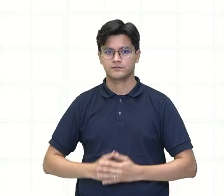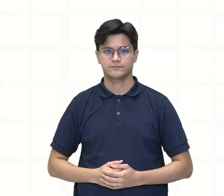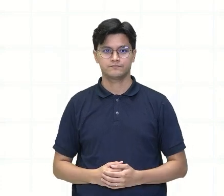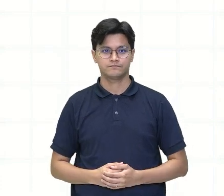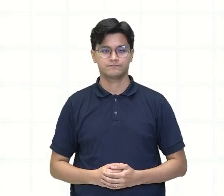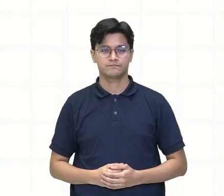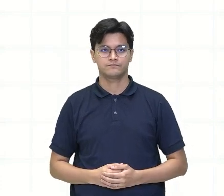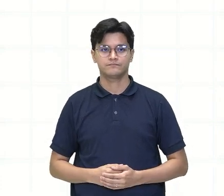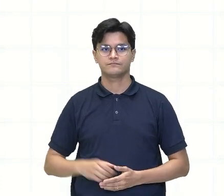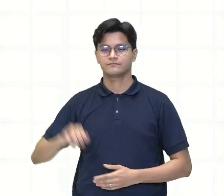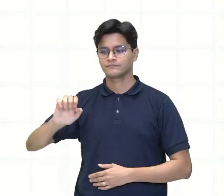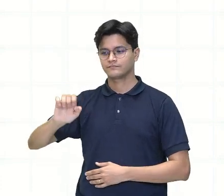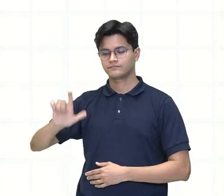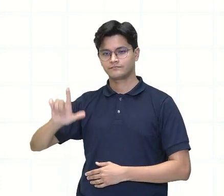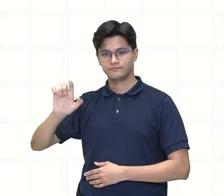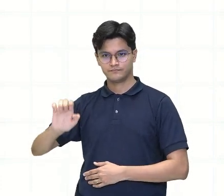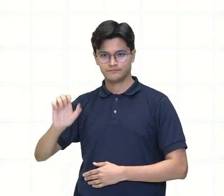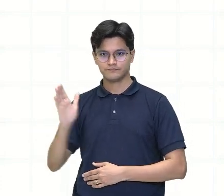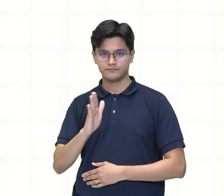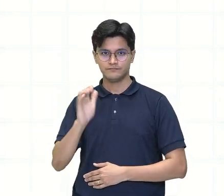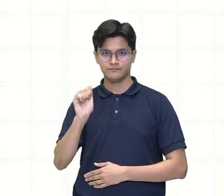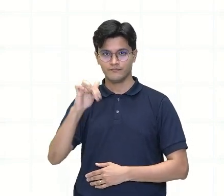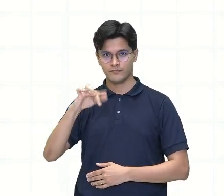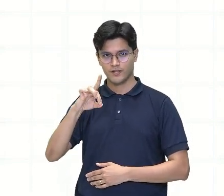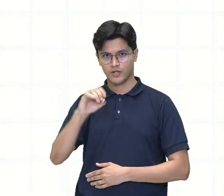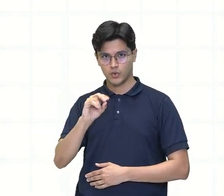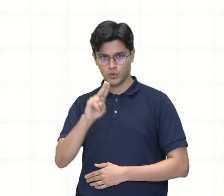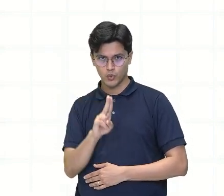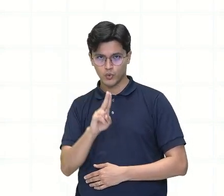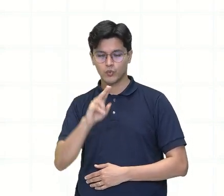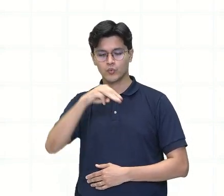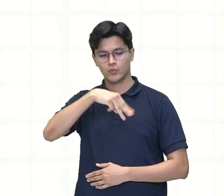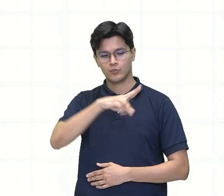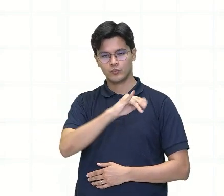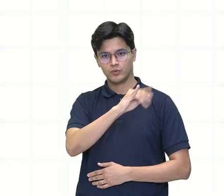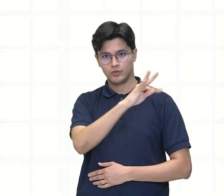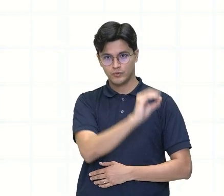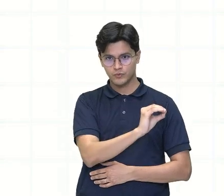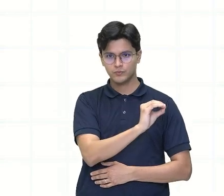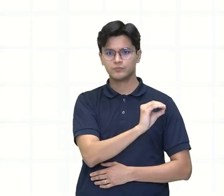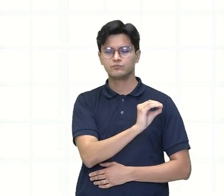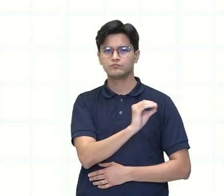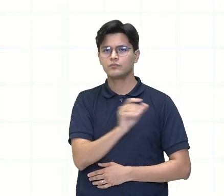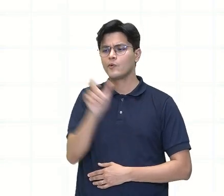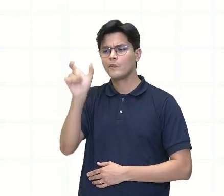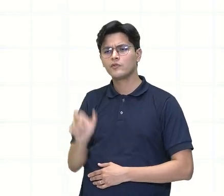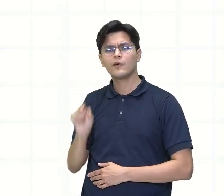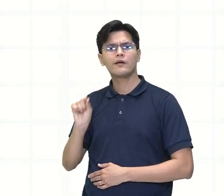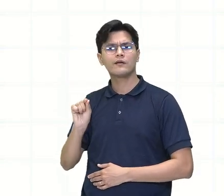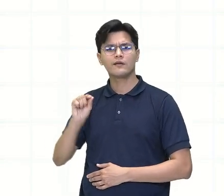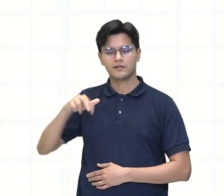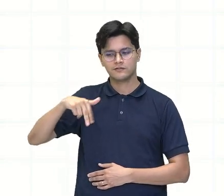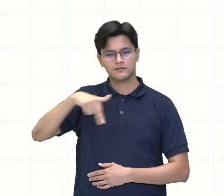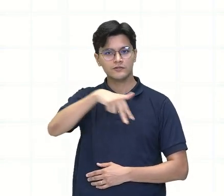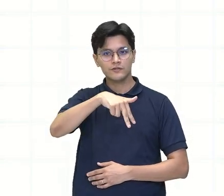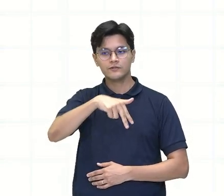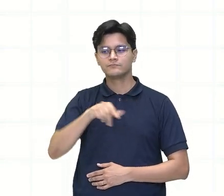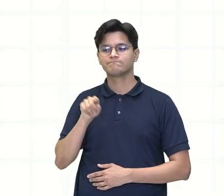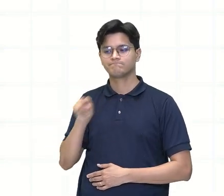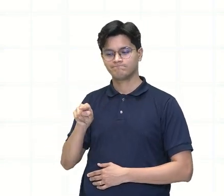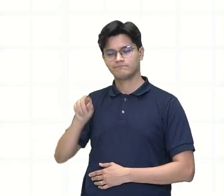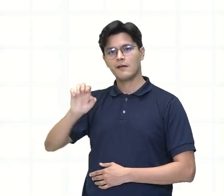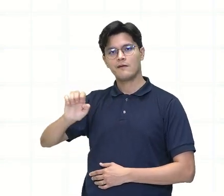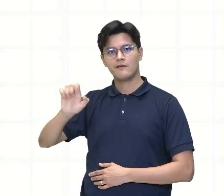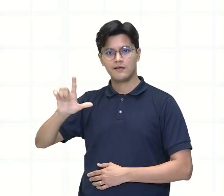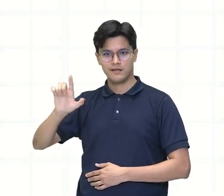né? Amou também é verbo, mas aqui no nosso exemplo é andou. Ele andou muito. Quem andou muito? Ele, muito